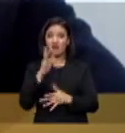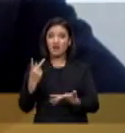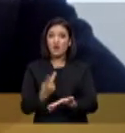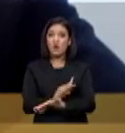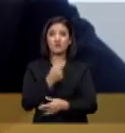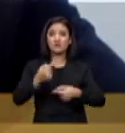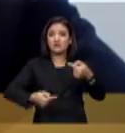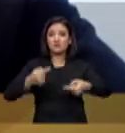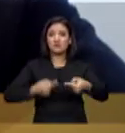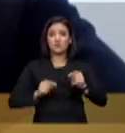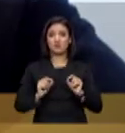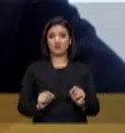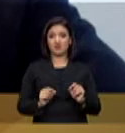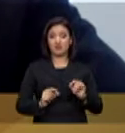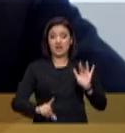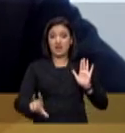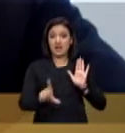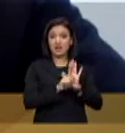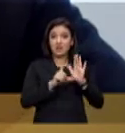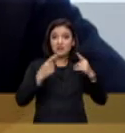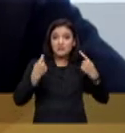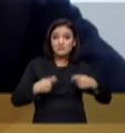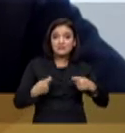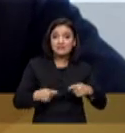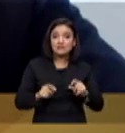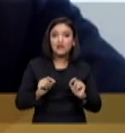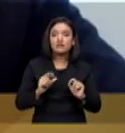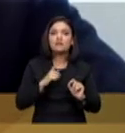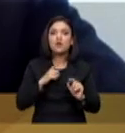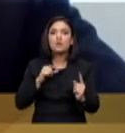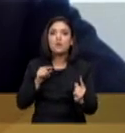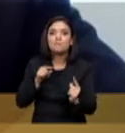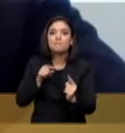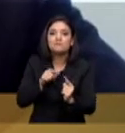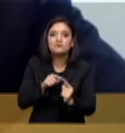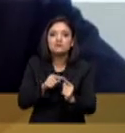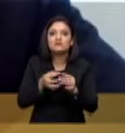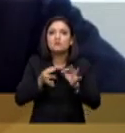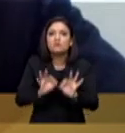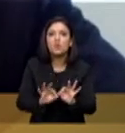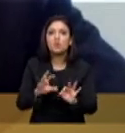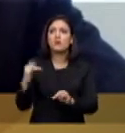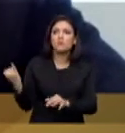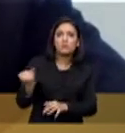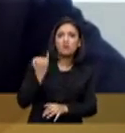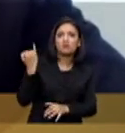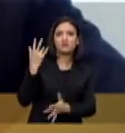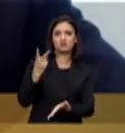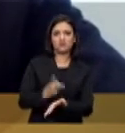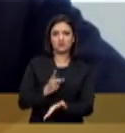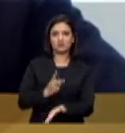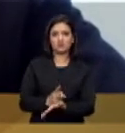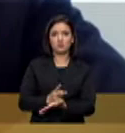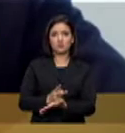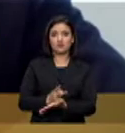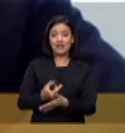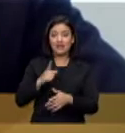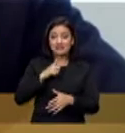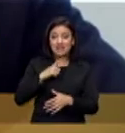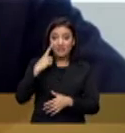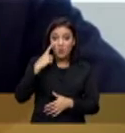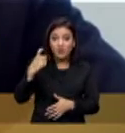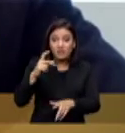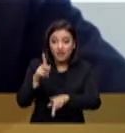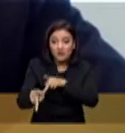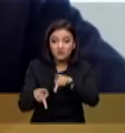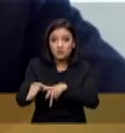que a lei, ela precisa realmente atingir o objetivo, que é um objetivo relevante do ponto de vista de interesse público e do